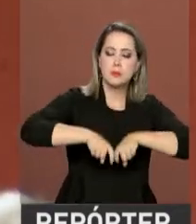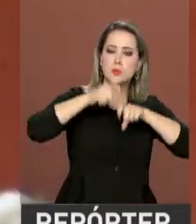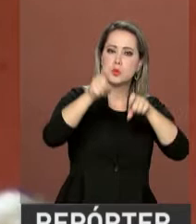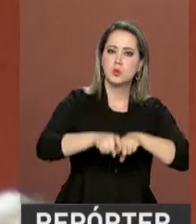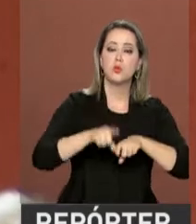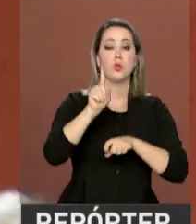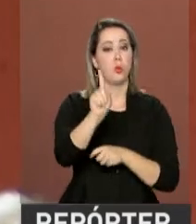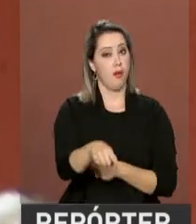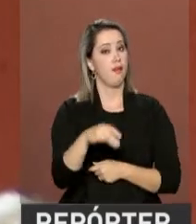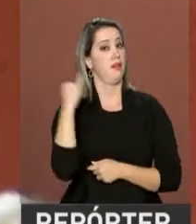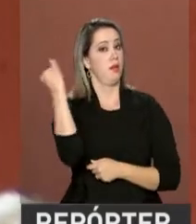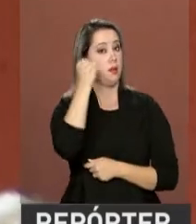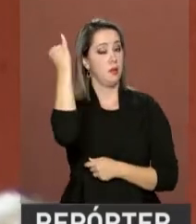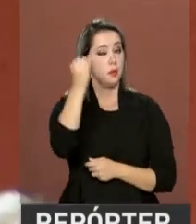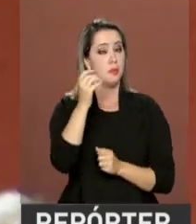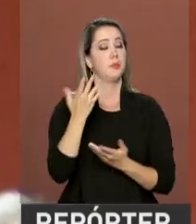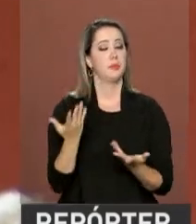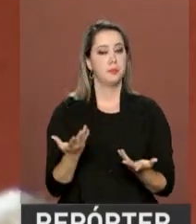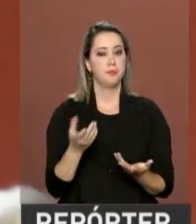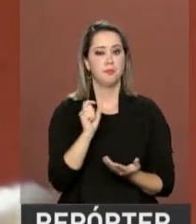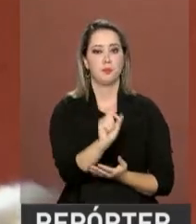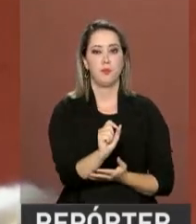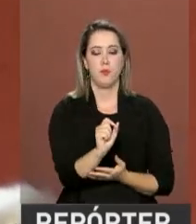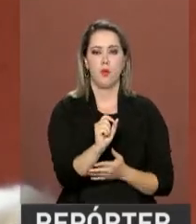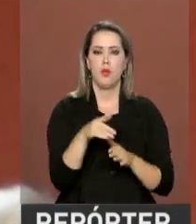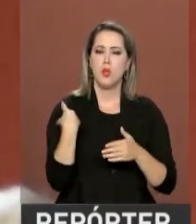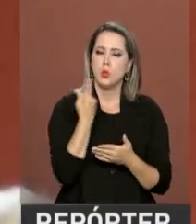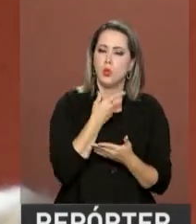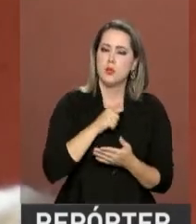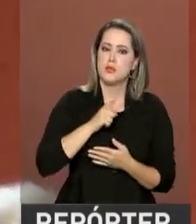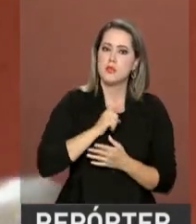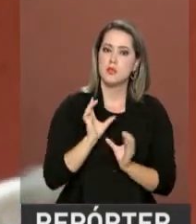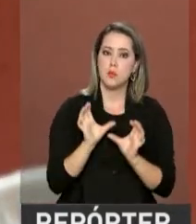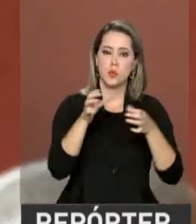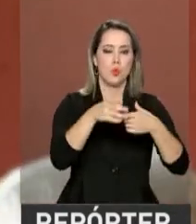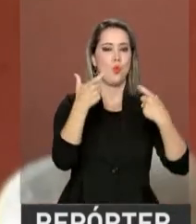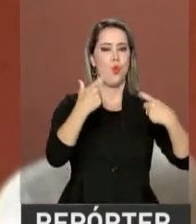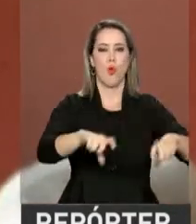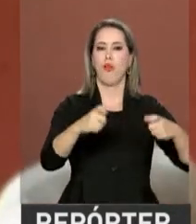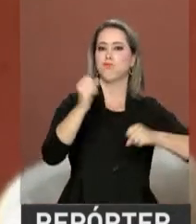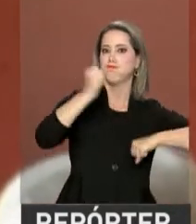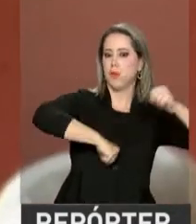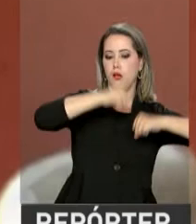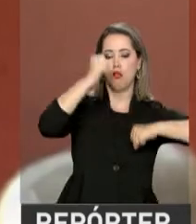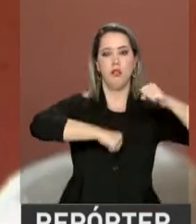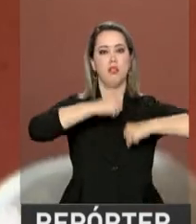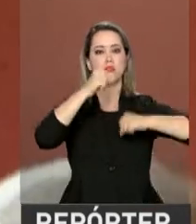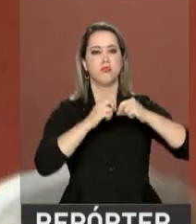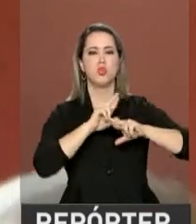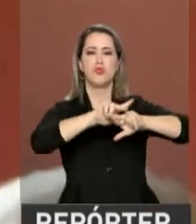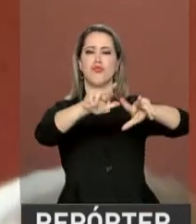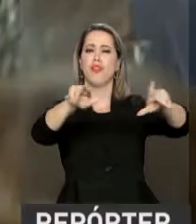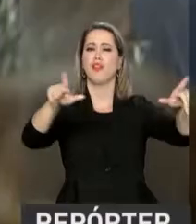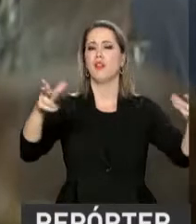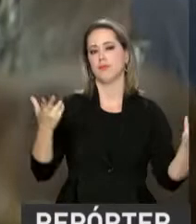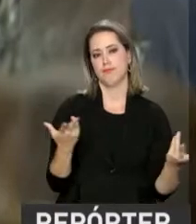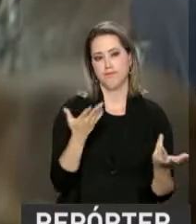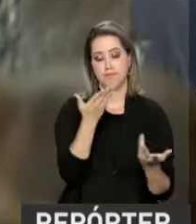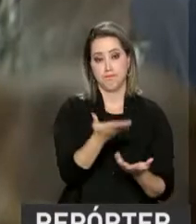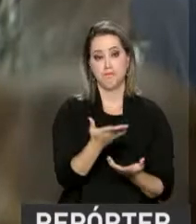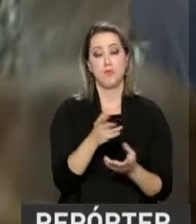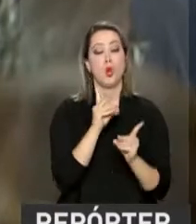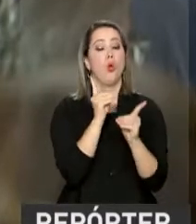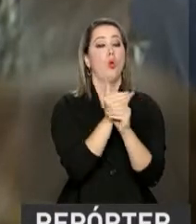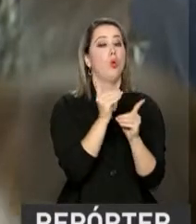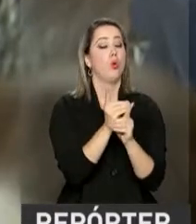competitiva e sustentável e abrigamos um parque industrial extremamente diversificado o encontro